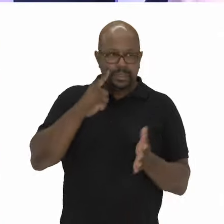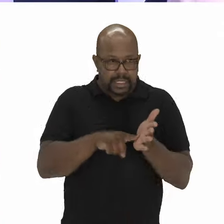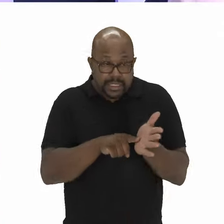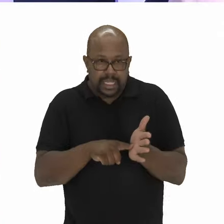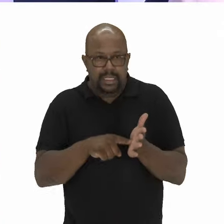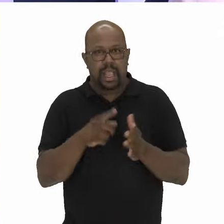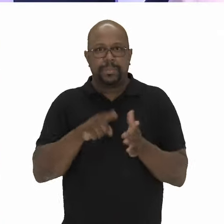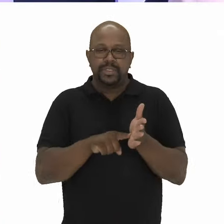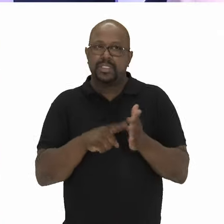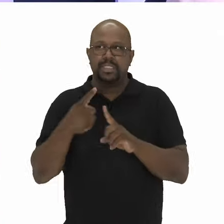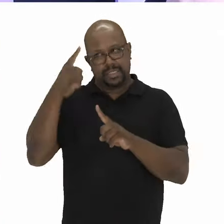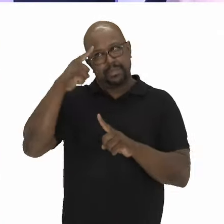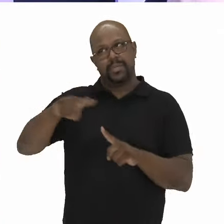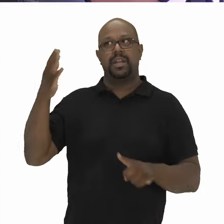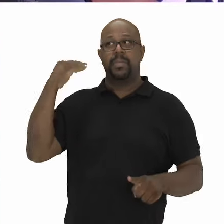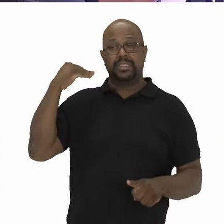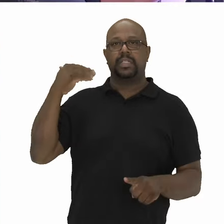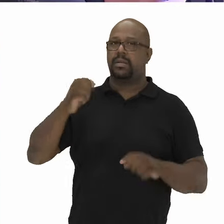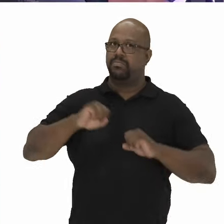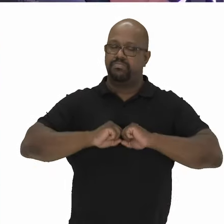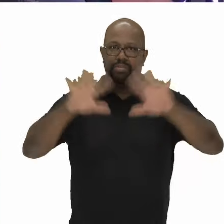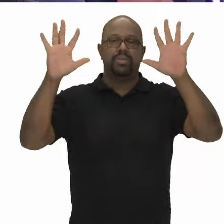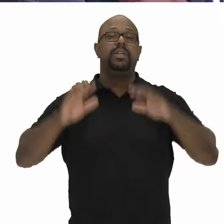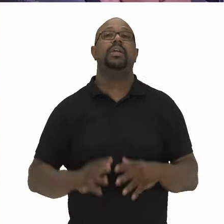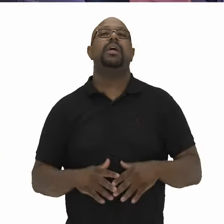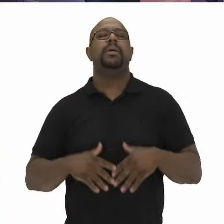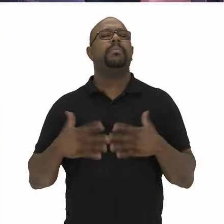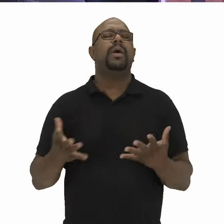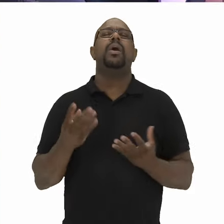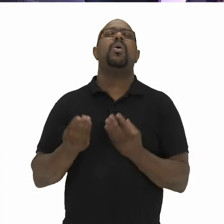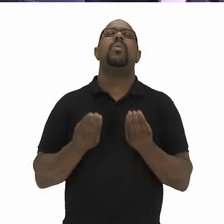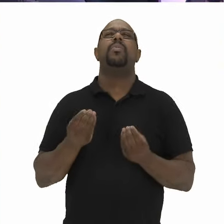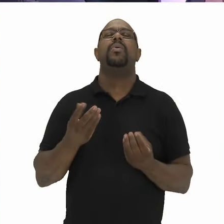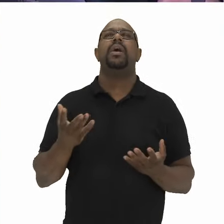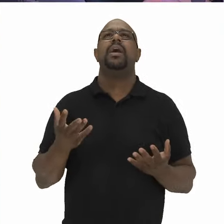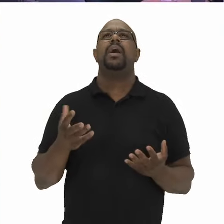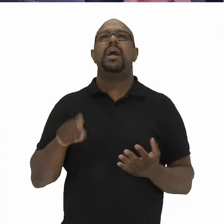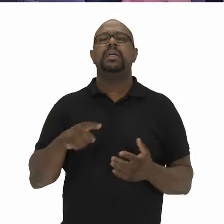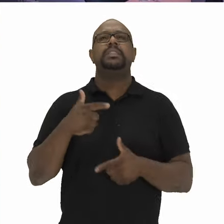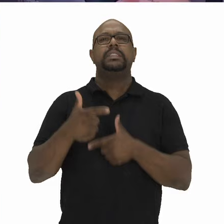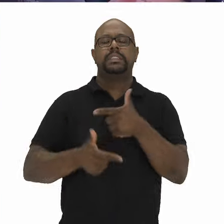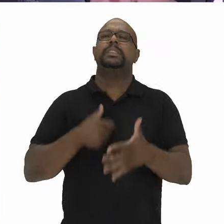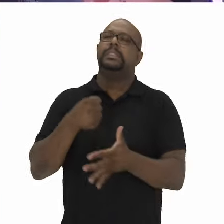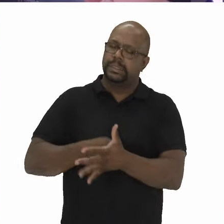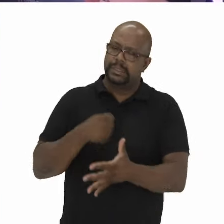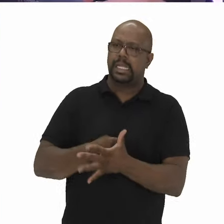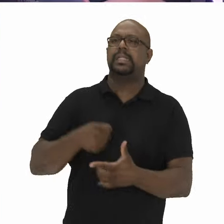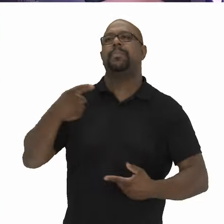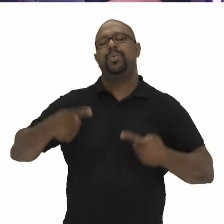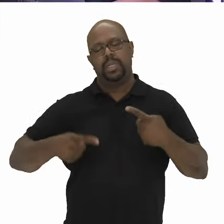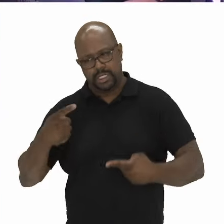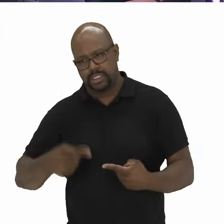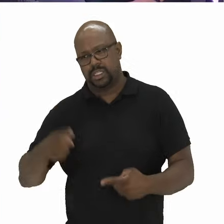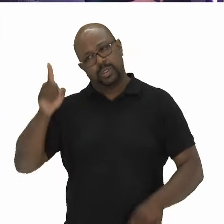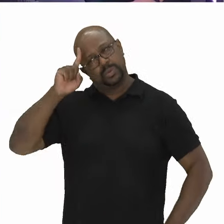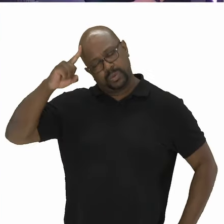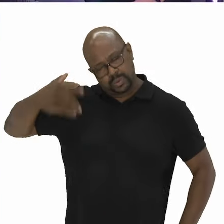80 pesquisa da semana passada de lá para cá explodiu Mas como é essa essa batalha